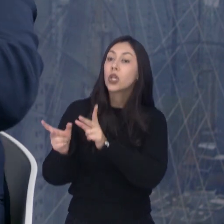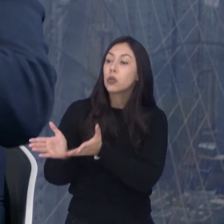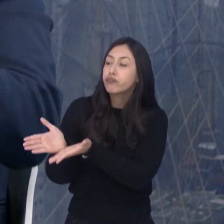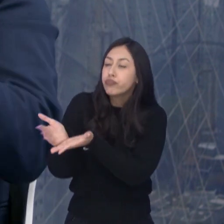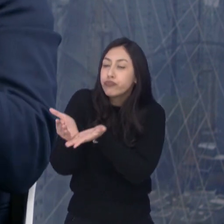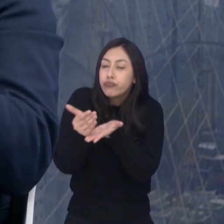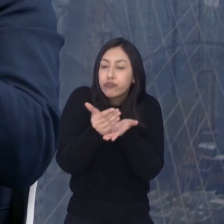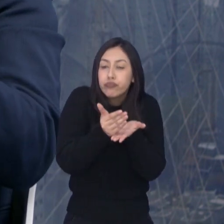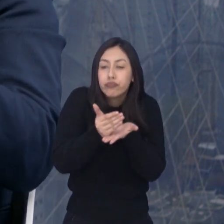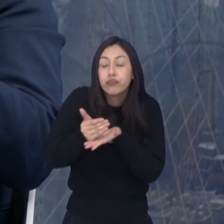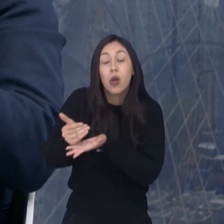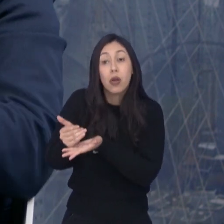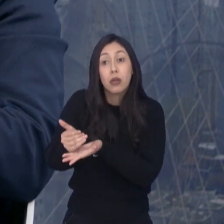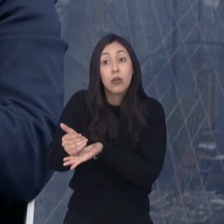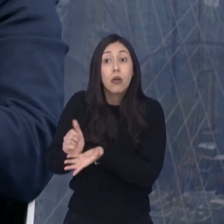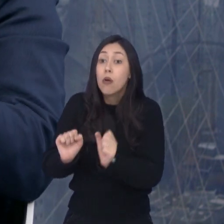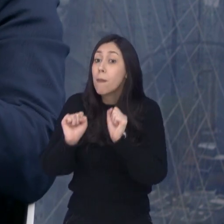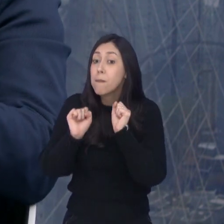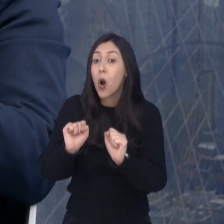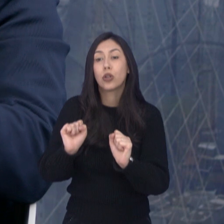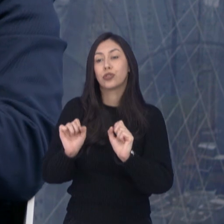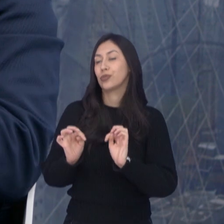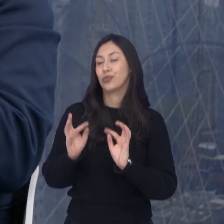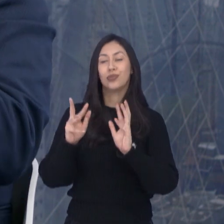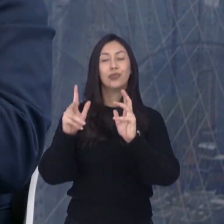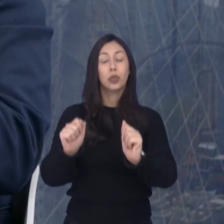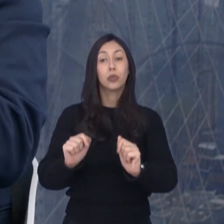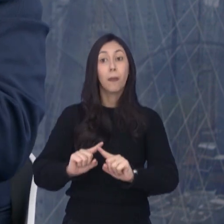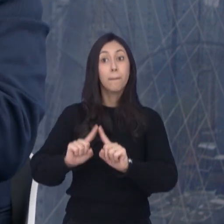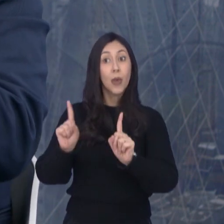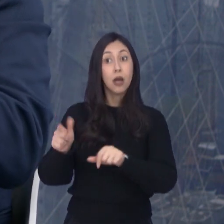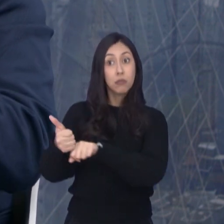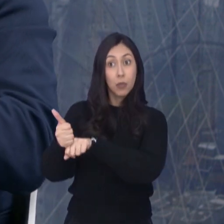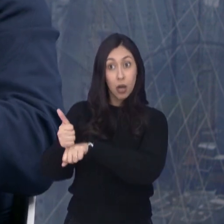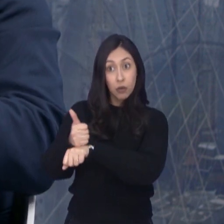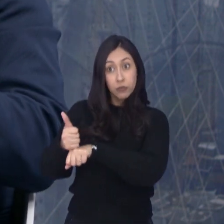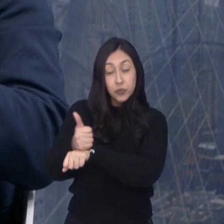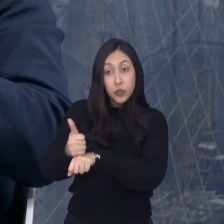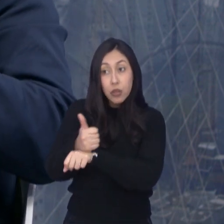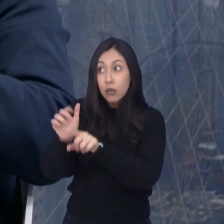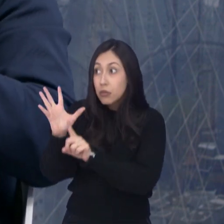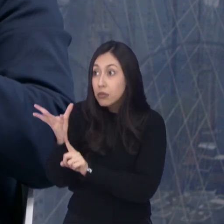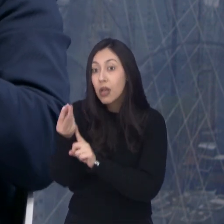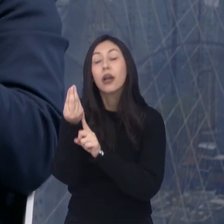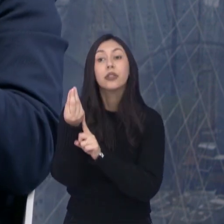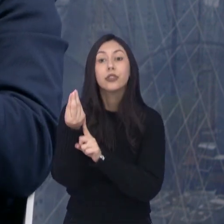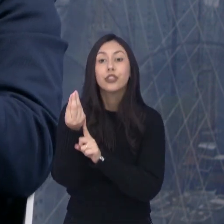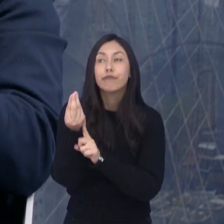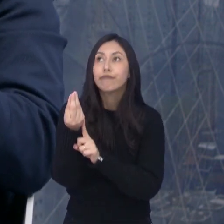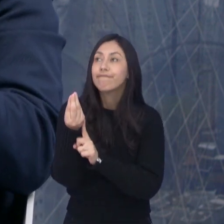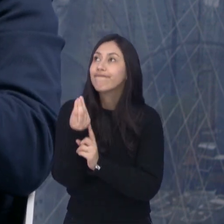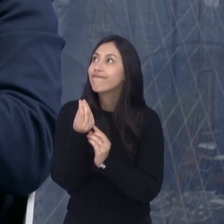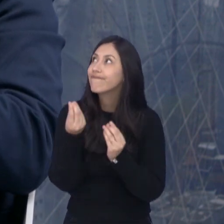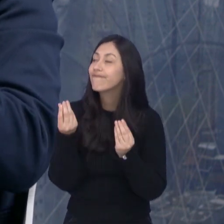riqueza. Então cabe espaço para tudo dentro disso, mas o artista em si, na sua essência, ele não tem